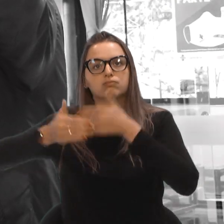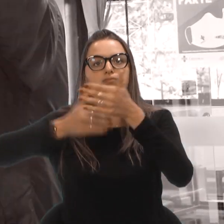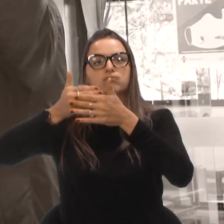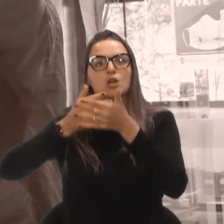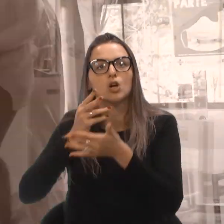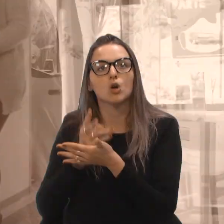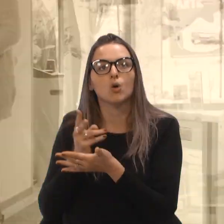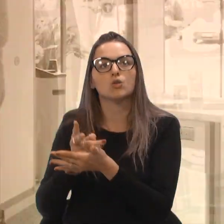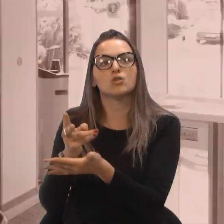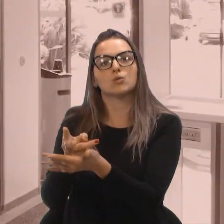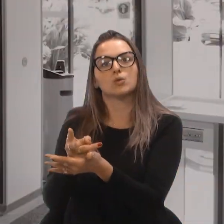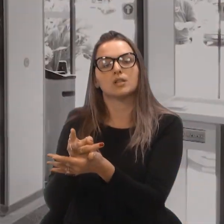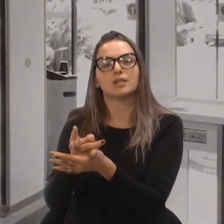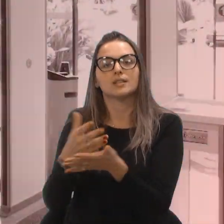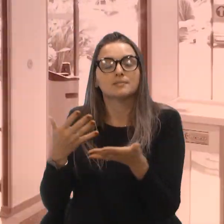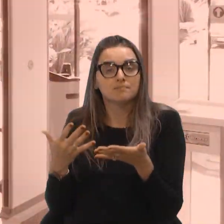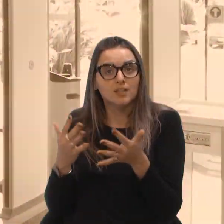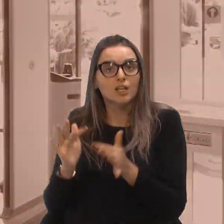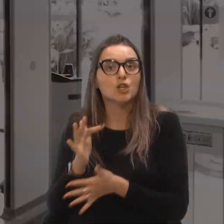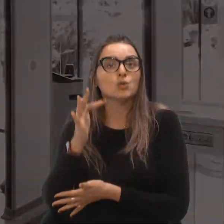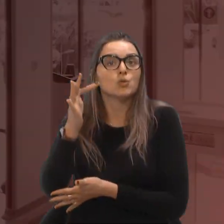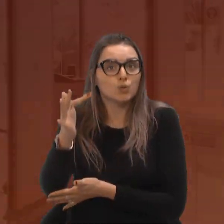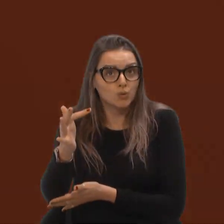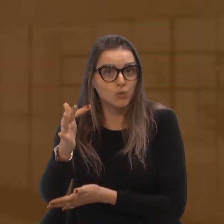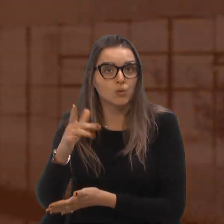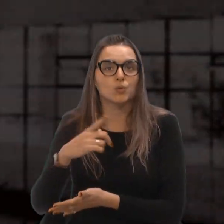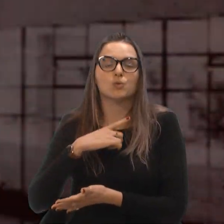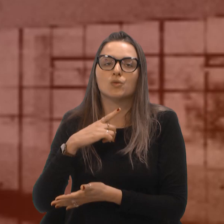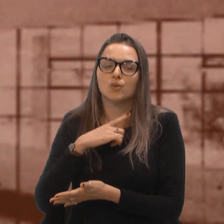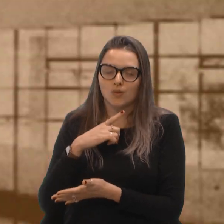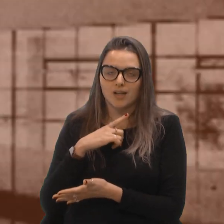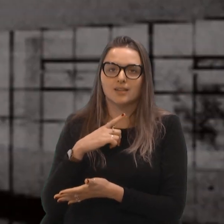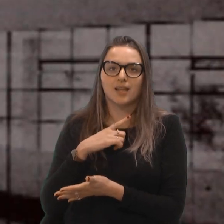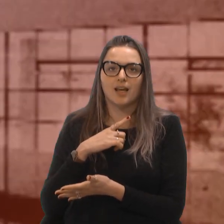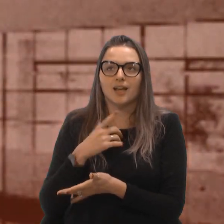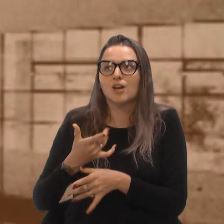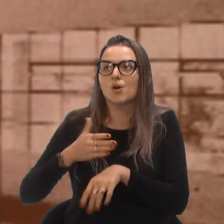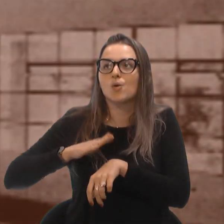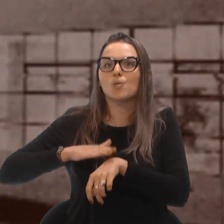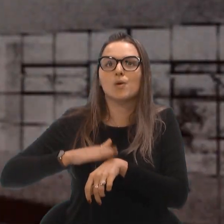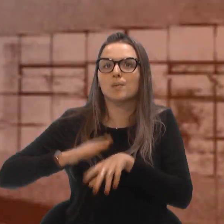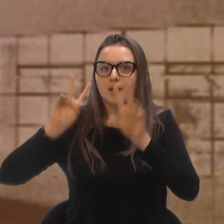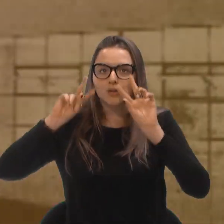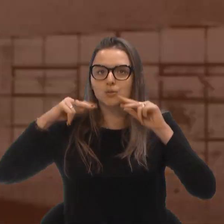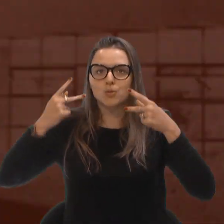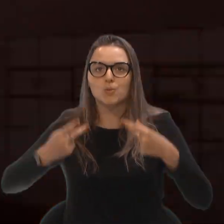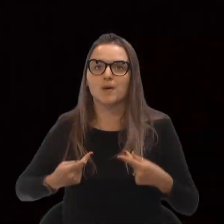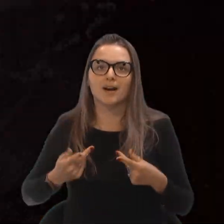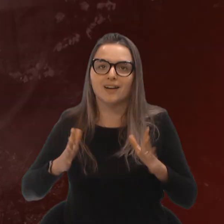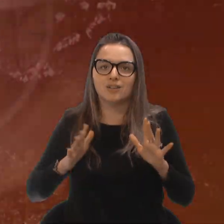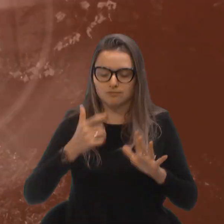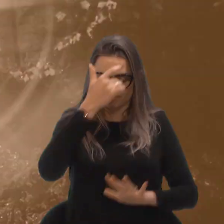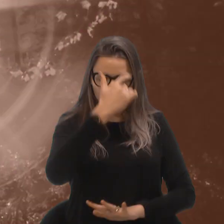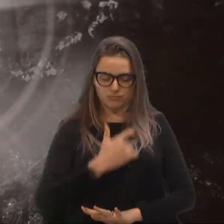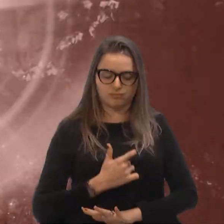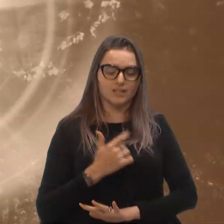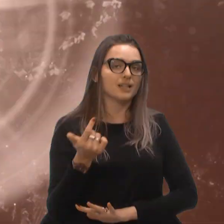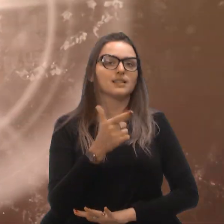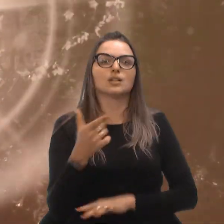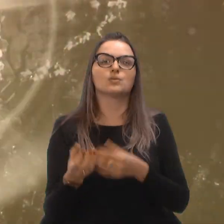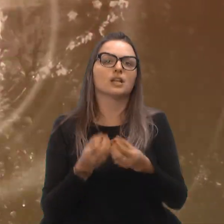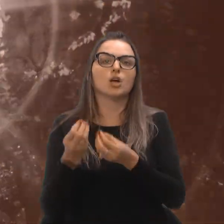Sul prossiga no avanço que, ao final, terá fatalmente que chegar ao ser humano. Este